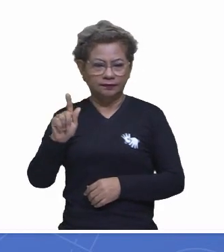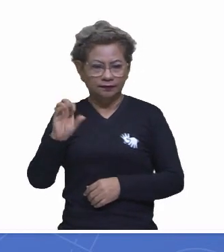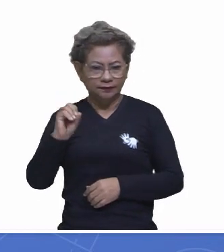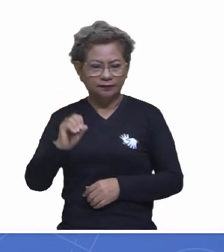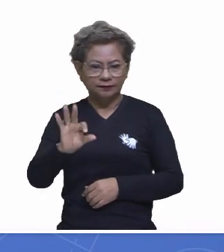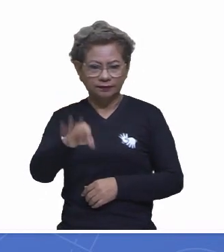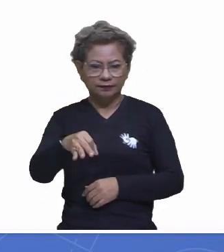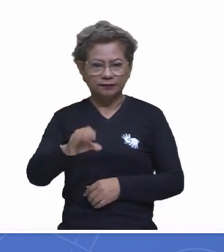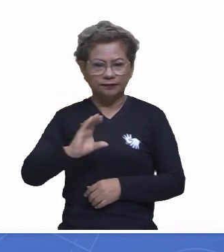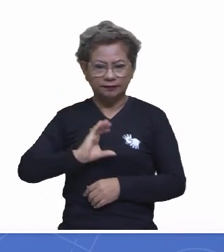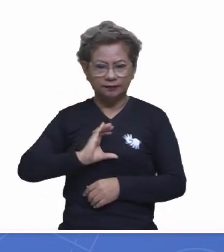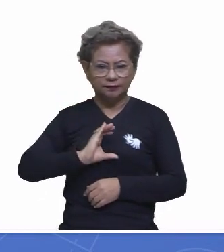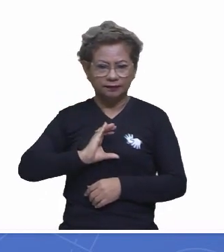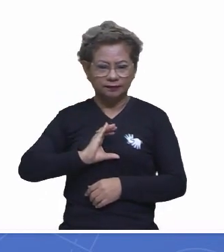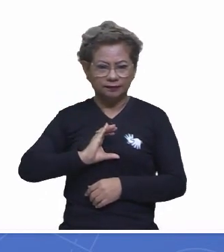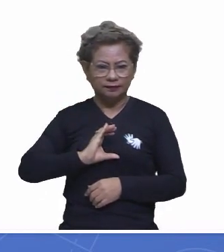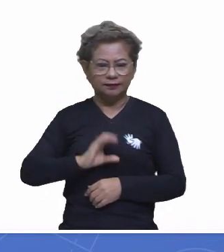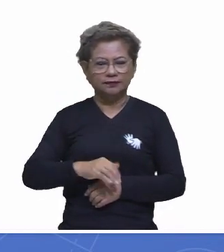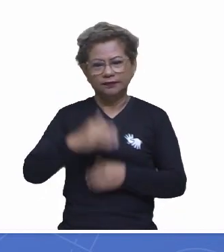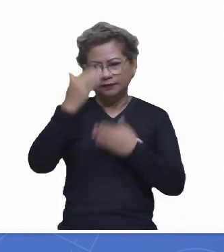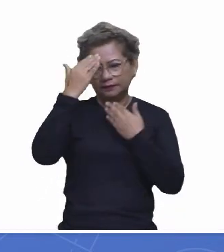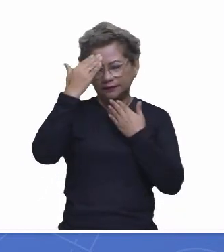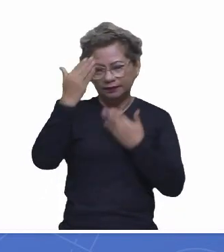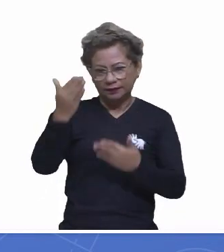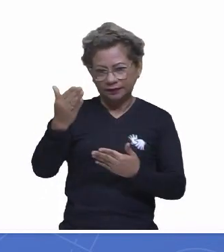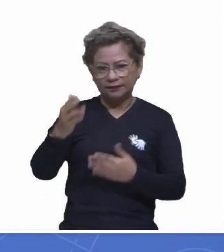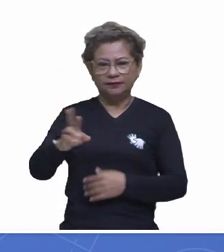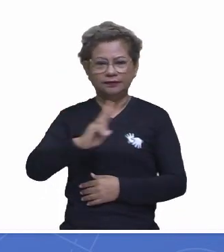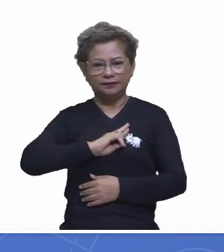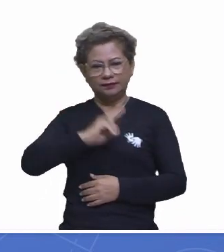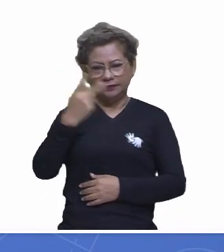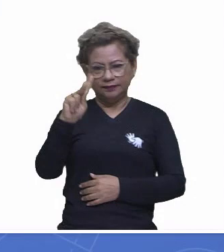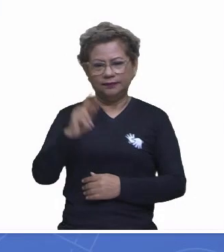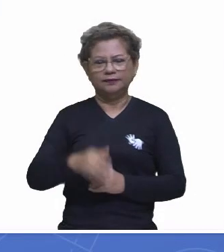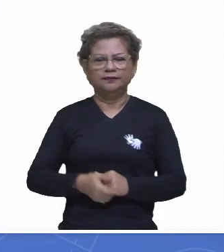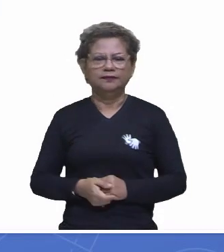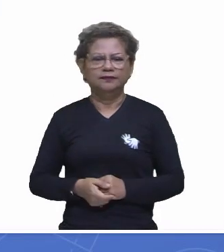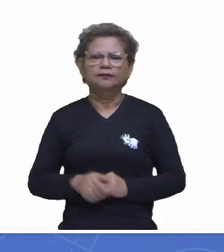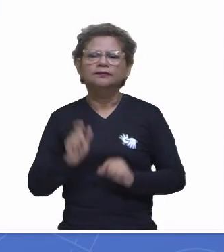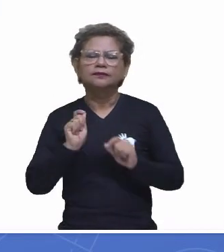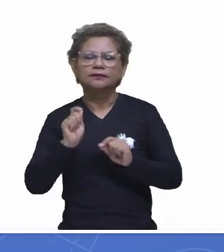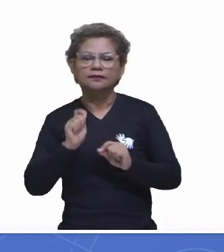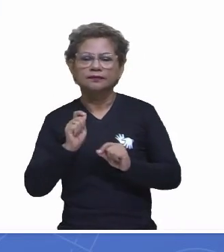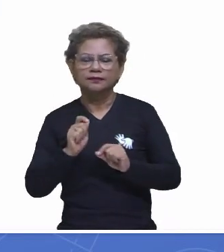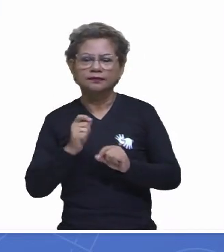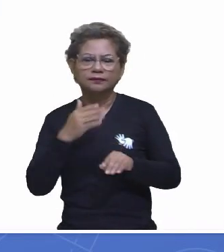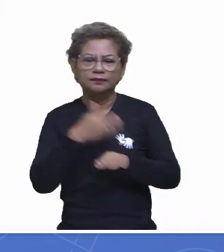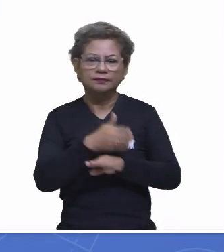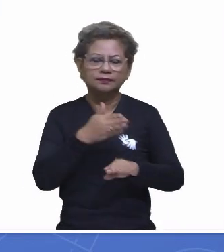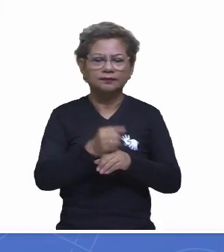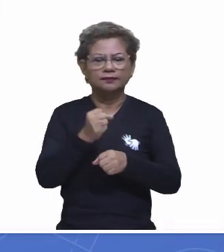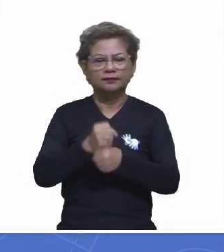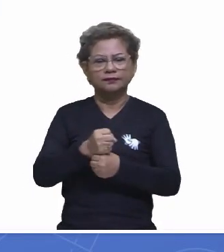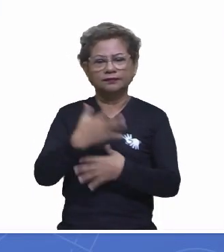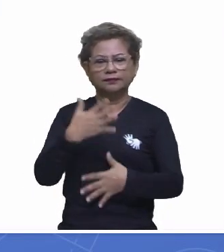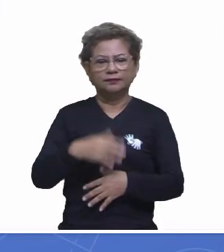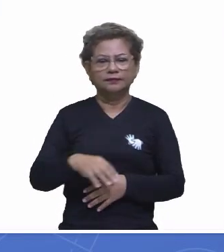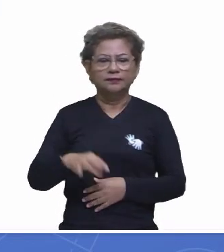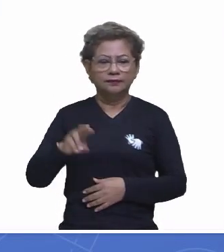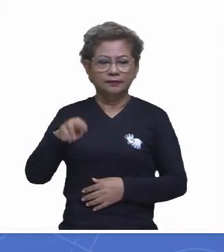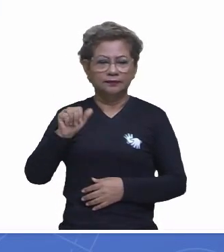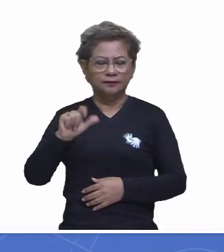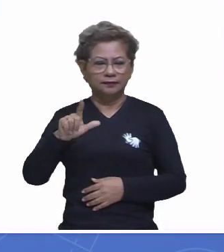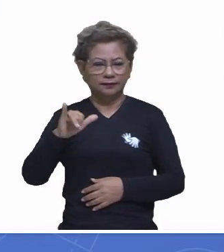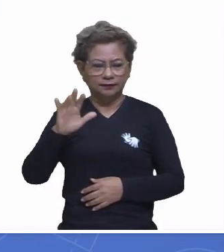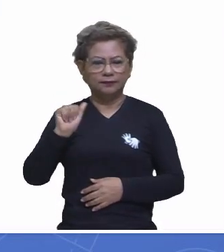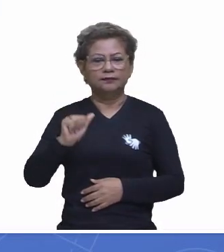questão é a letra C. Obrigado, Tiago. Vamos ver quem mais está participando com a gente. A Natália, afirmando também que a resposta